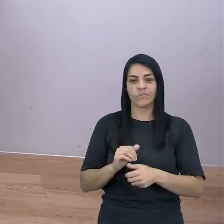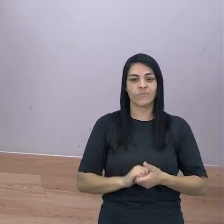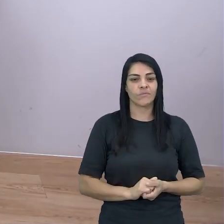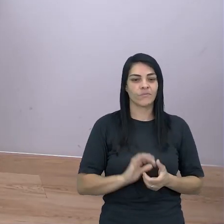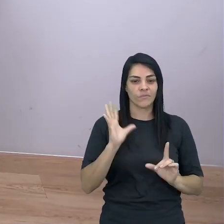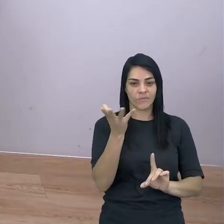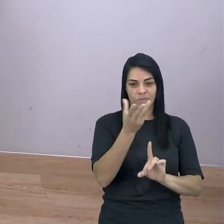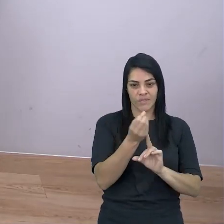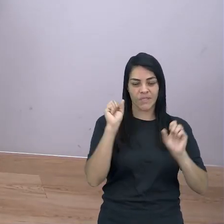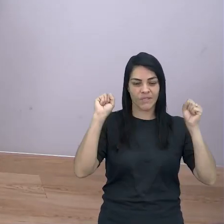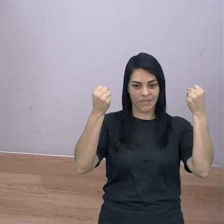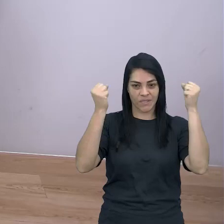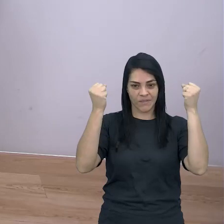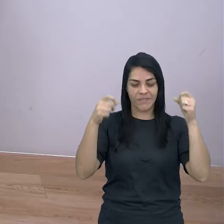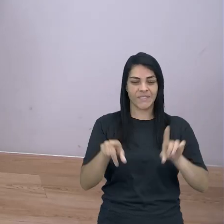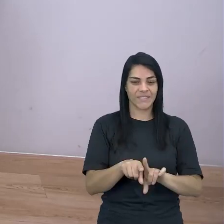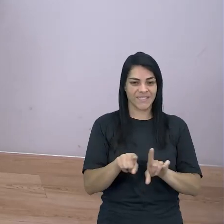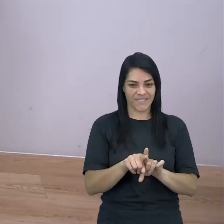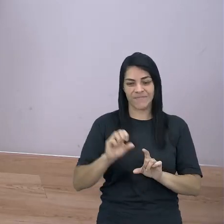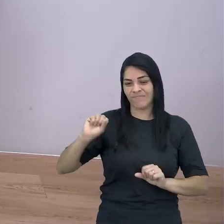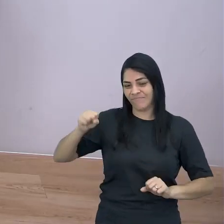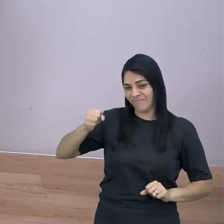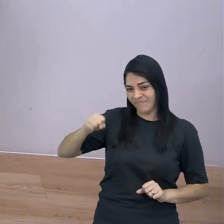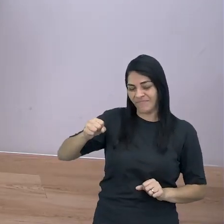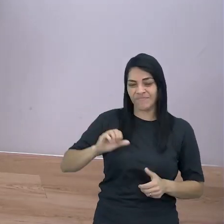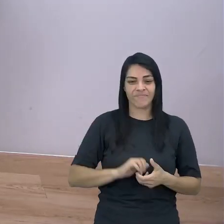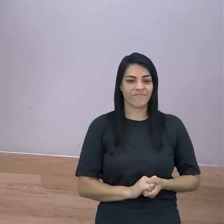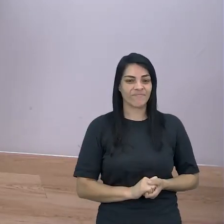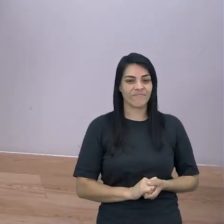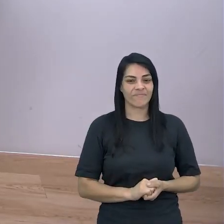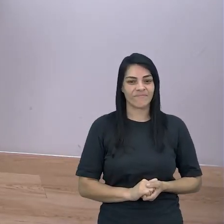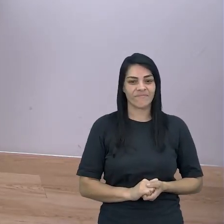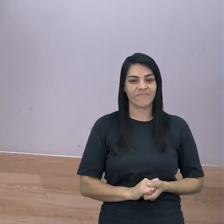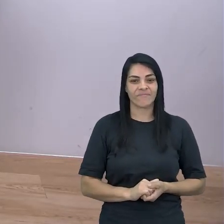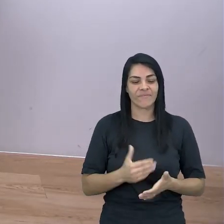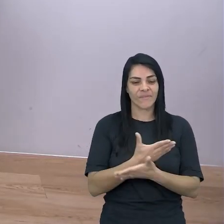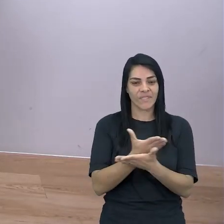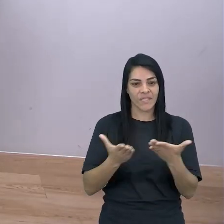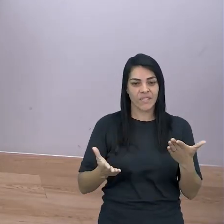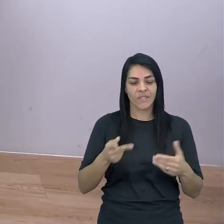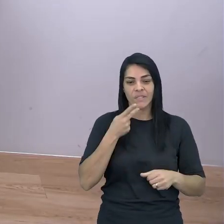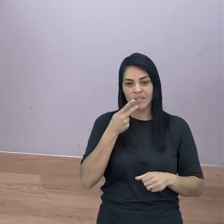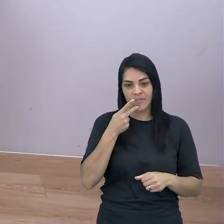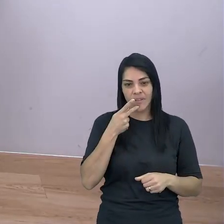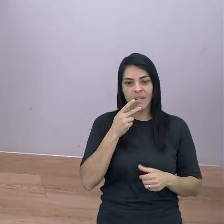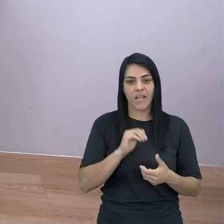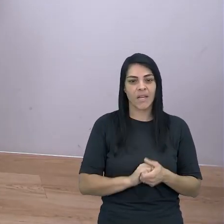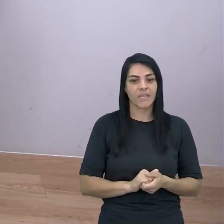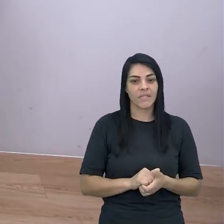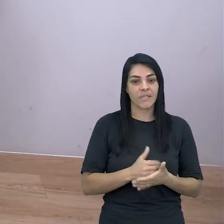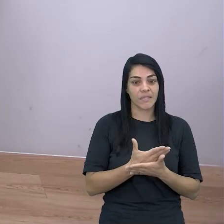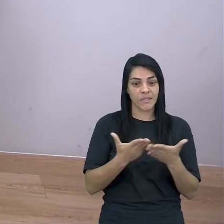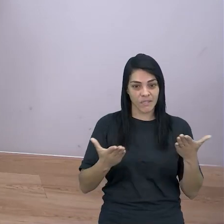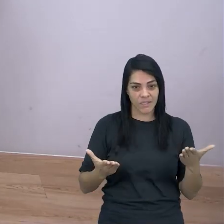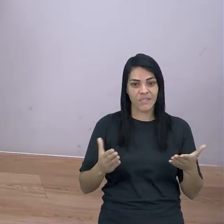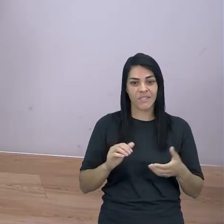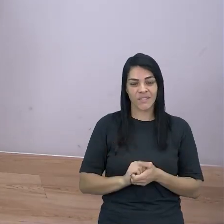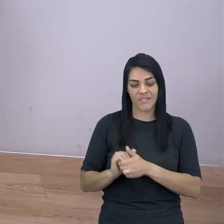arte e educação física. Sim. Né? A gente, tem a gente pode falar professores que a gente não interfere, né? A gente